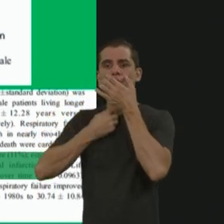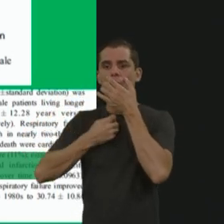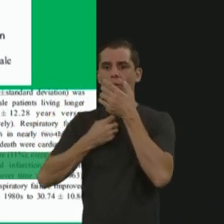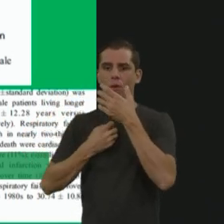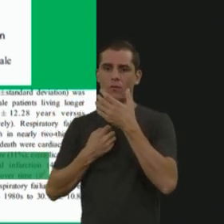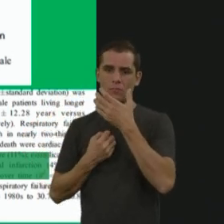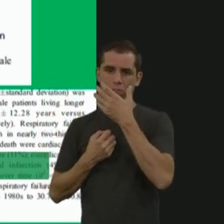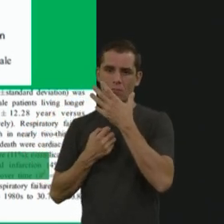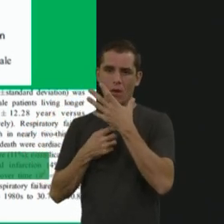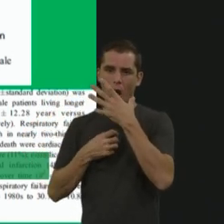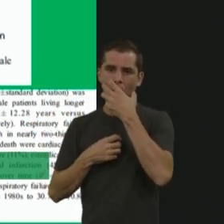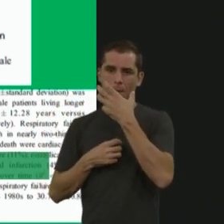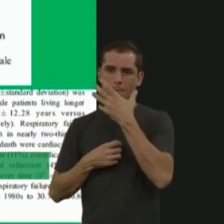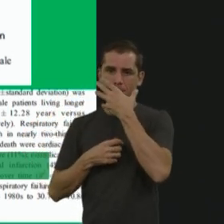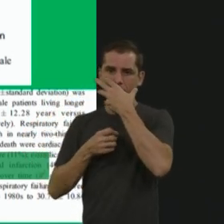né?